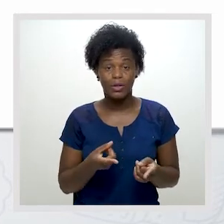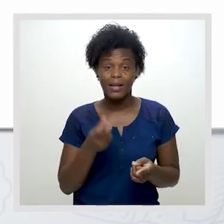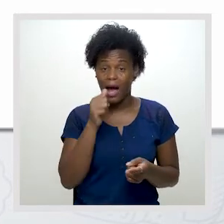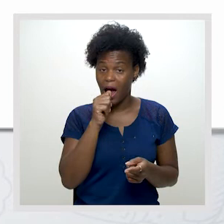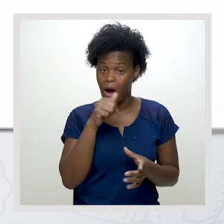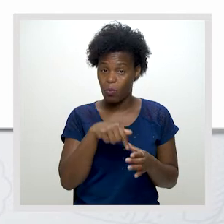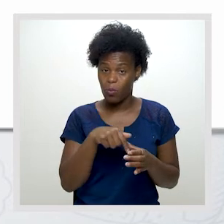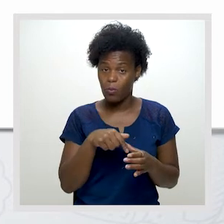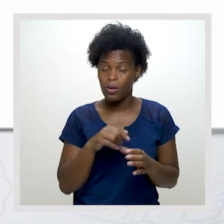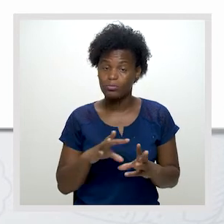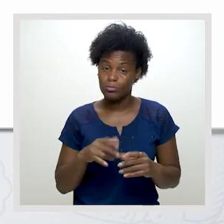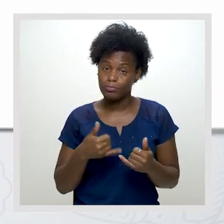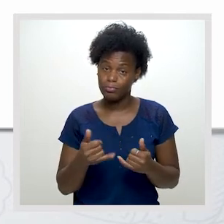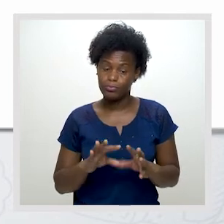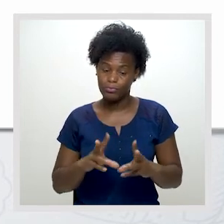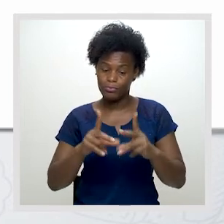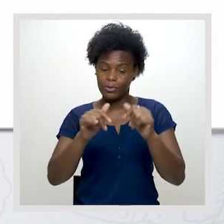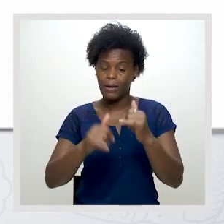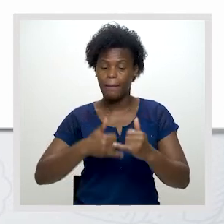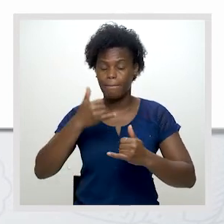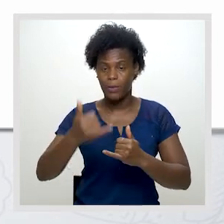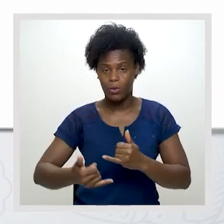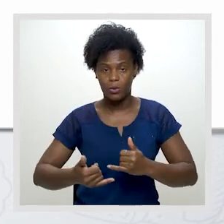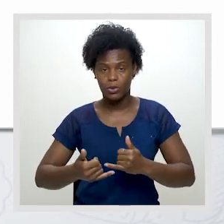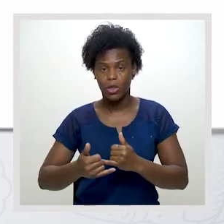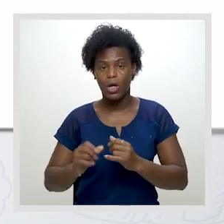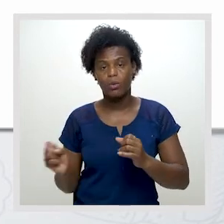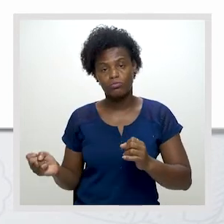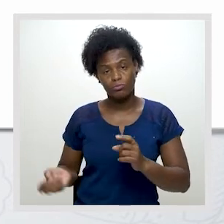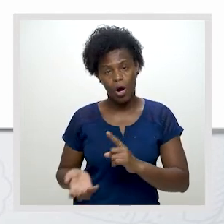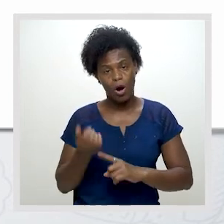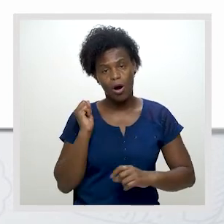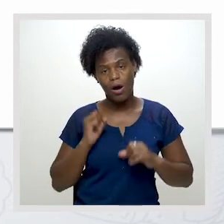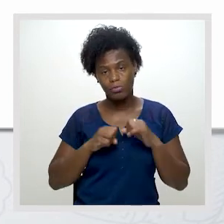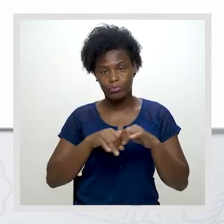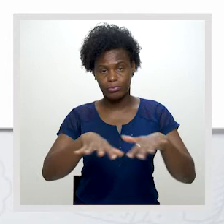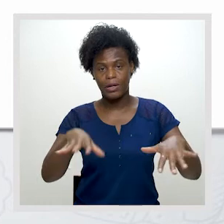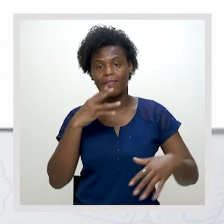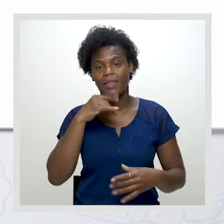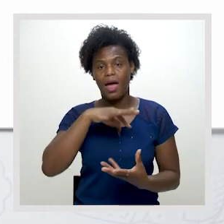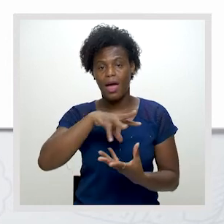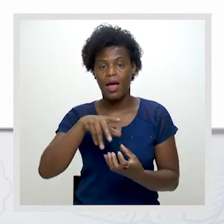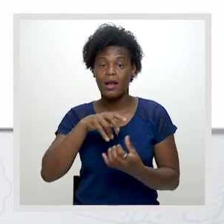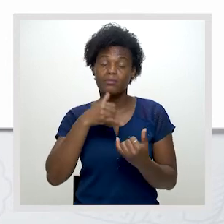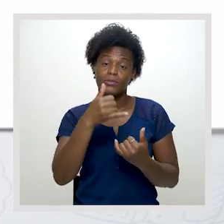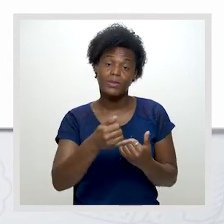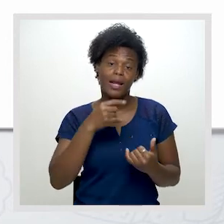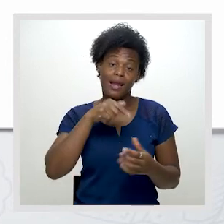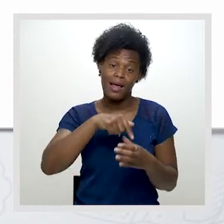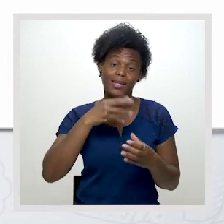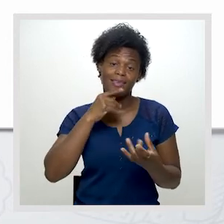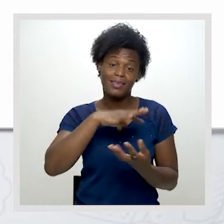água, evoluiu e depois conquistou a Terra. E da Terra é que